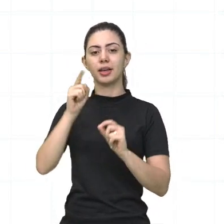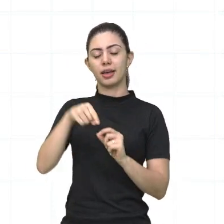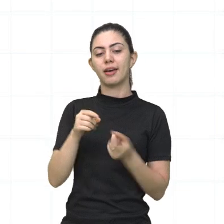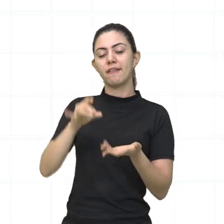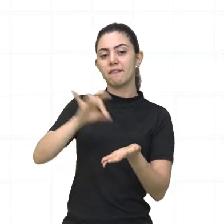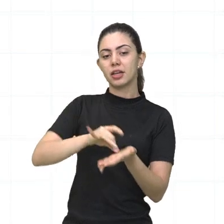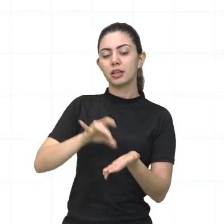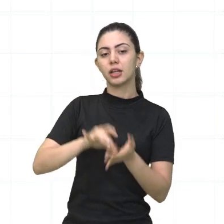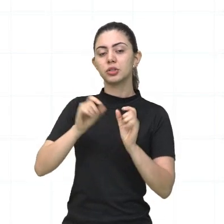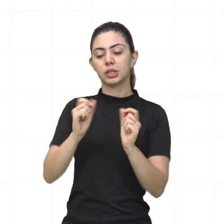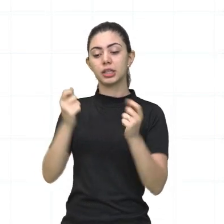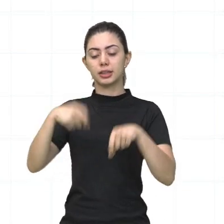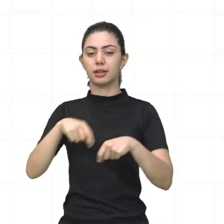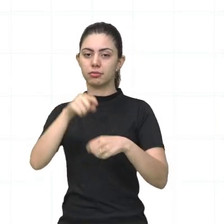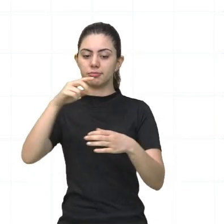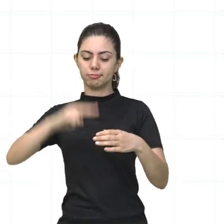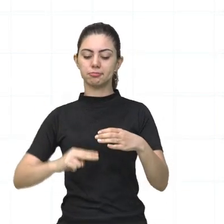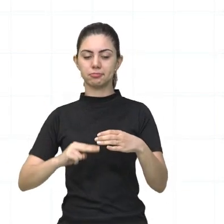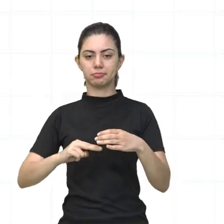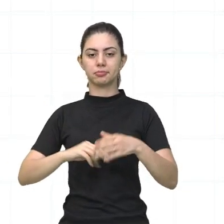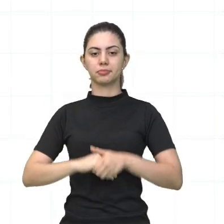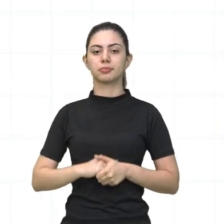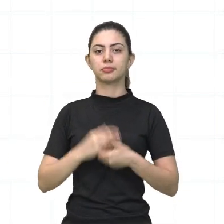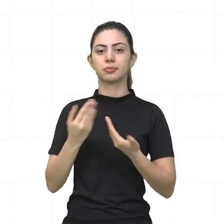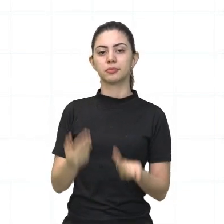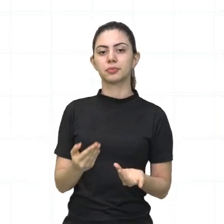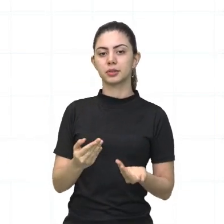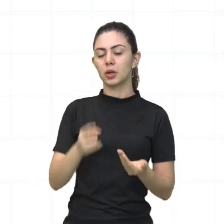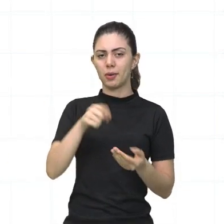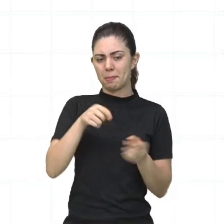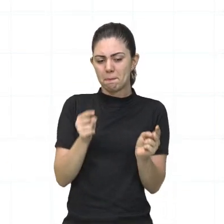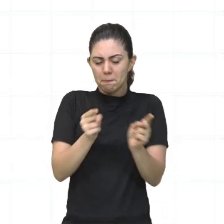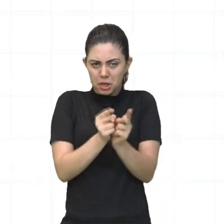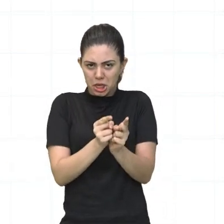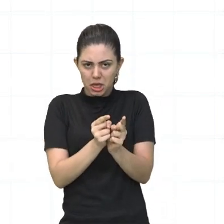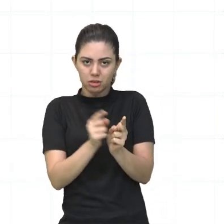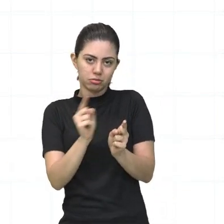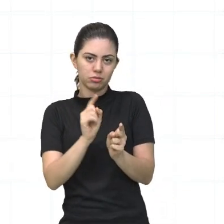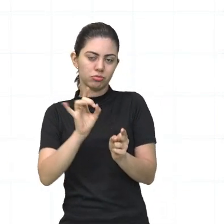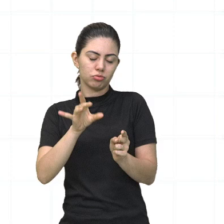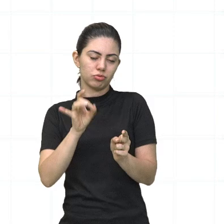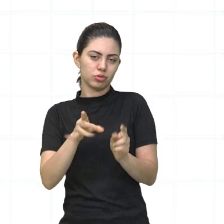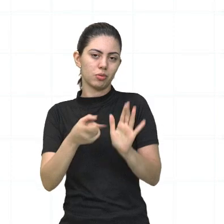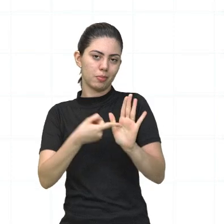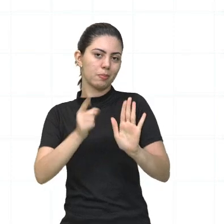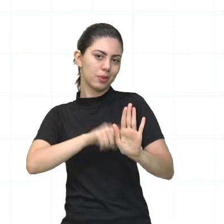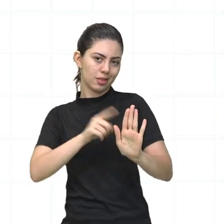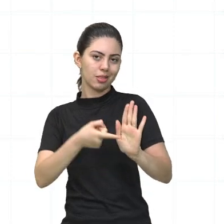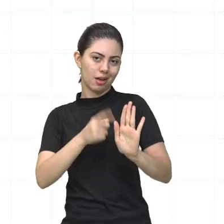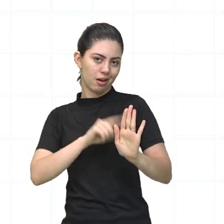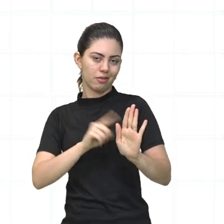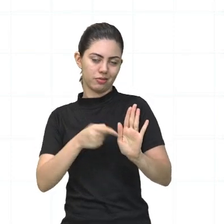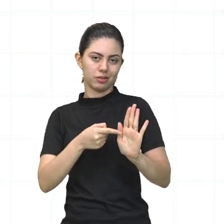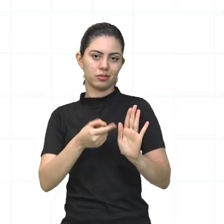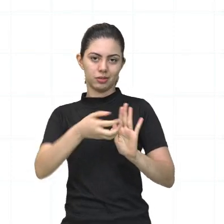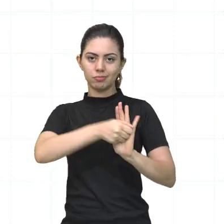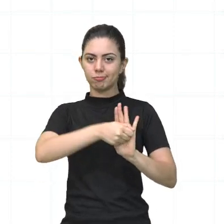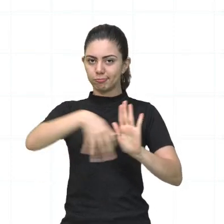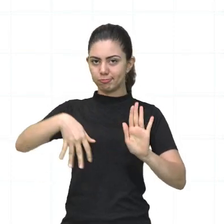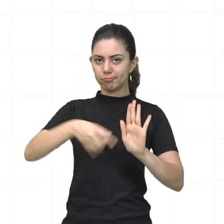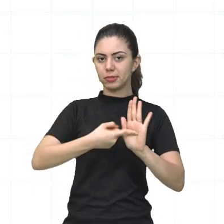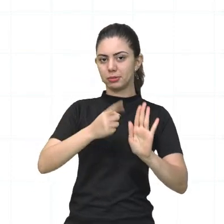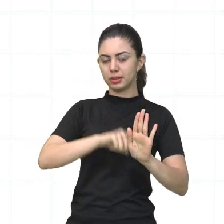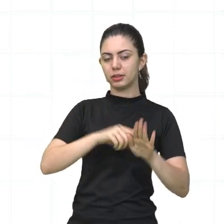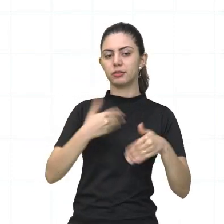mais grandes o suficiente para que você caiba, para dizer, olha, eles não são pequenos, isso aqui só é uma metáfora, só é uma figura de linguagem que a gente quer